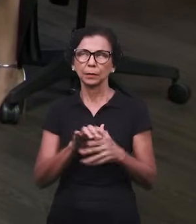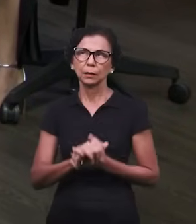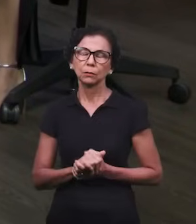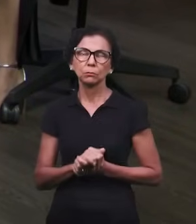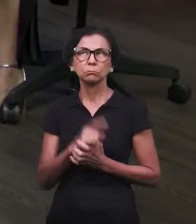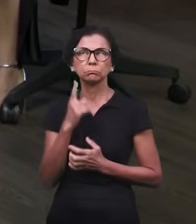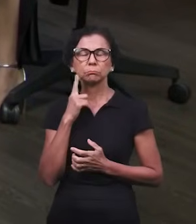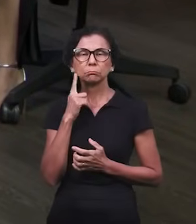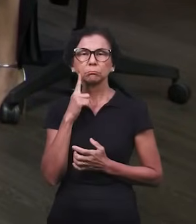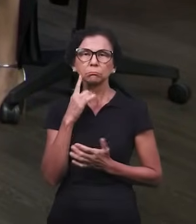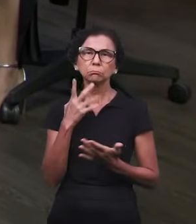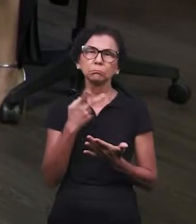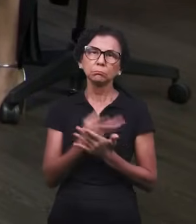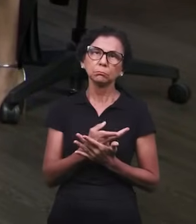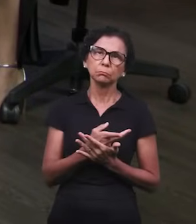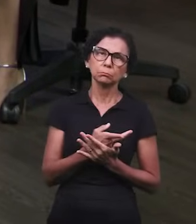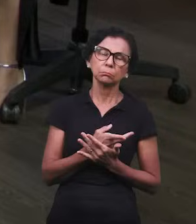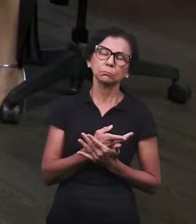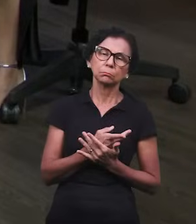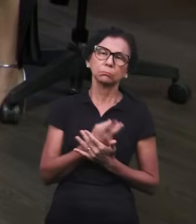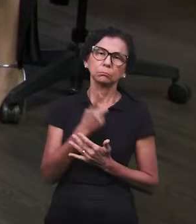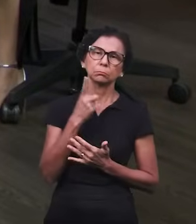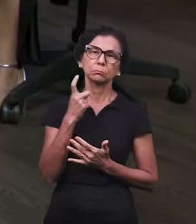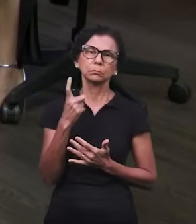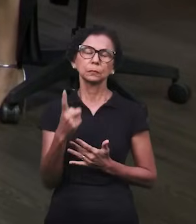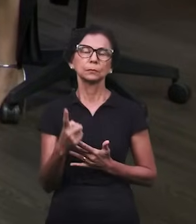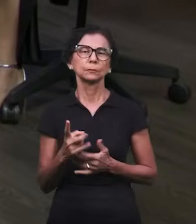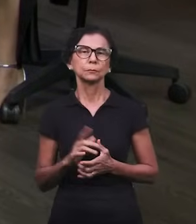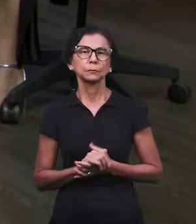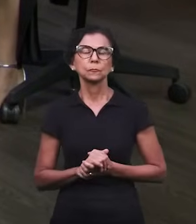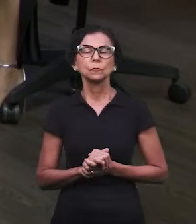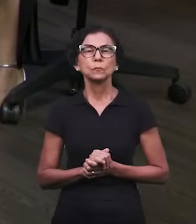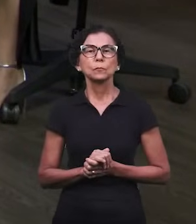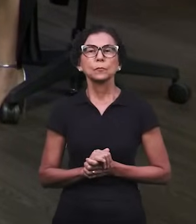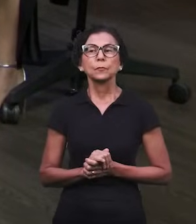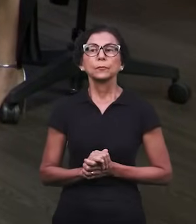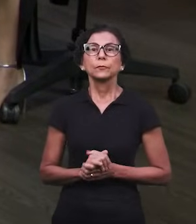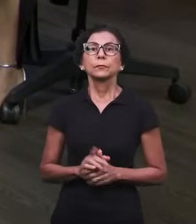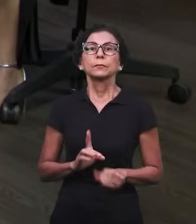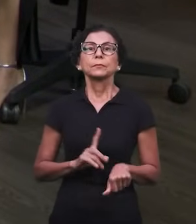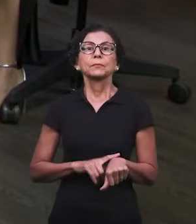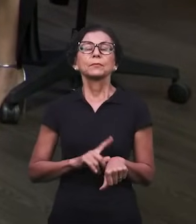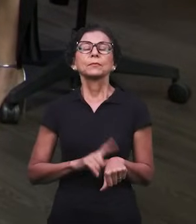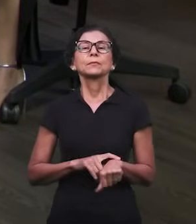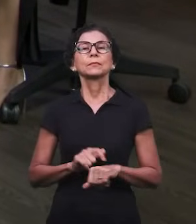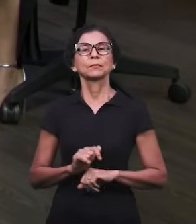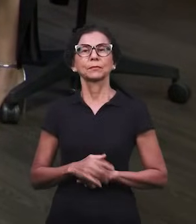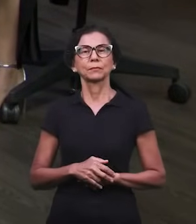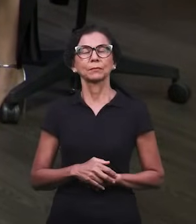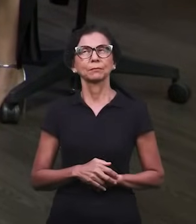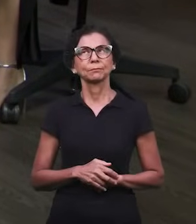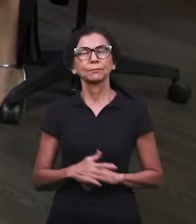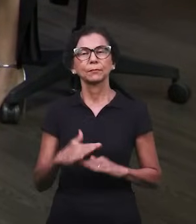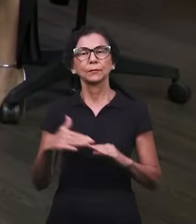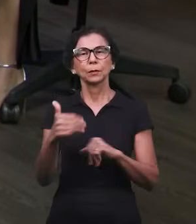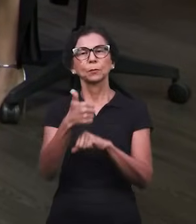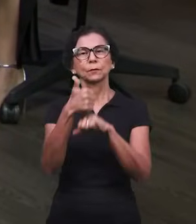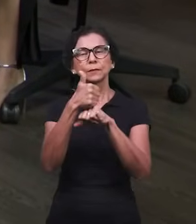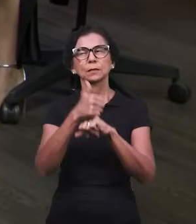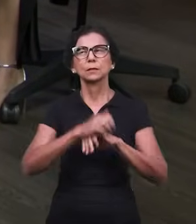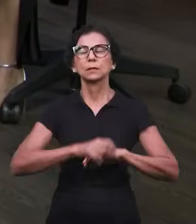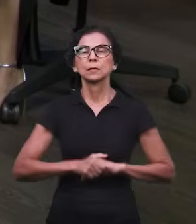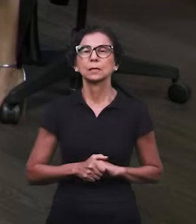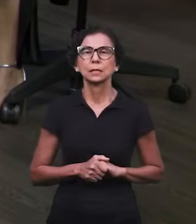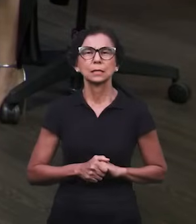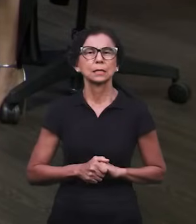vida profissional de maneira muito interessante e contínua. Chega um momento em que determinada profissão é